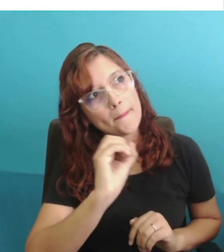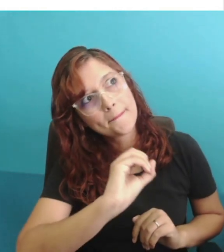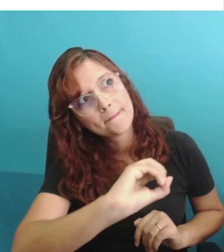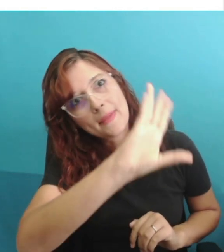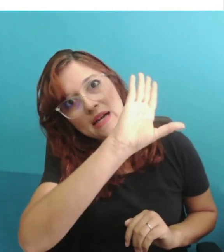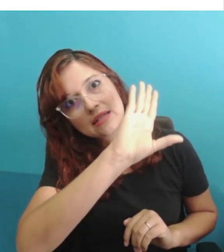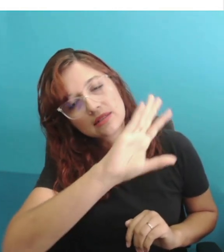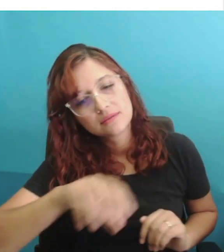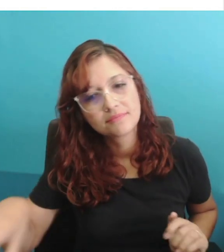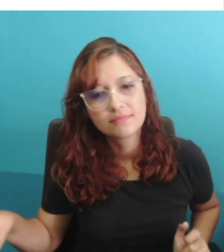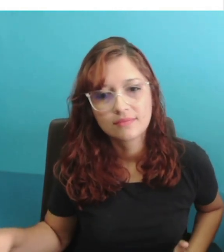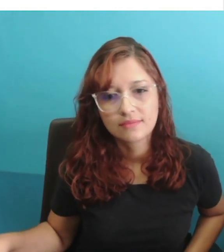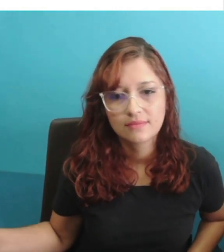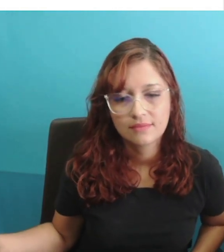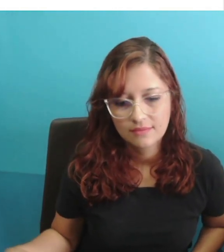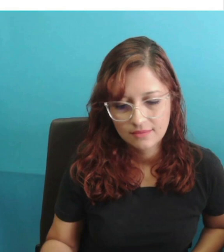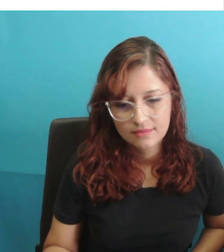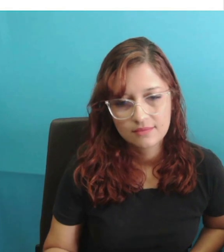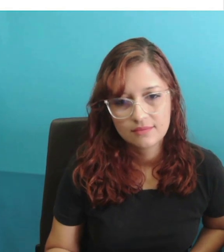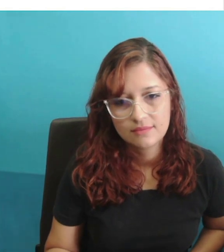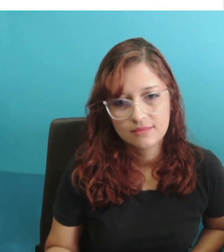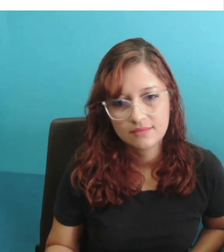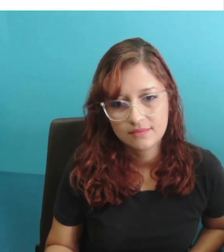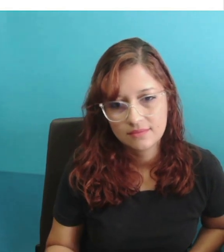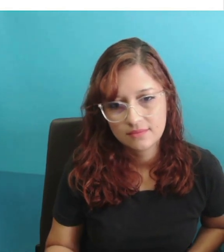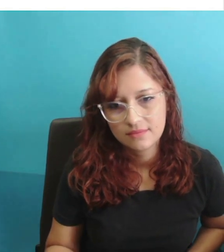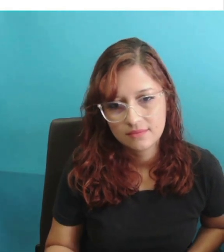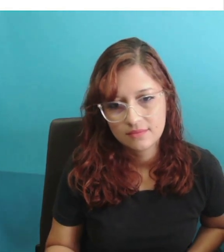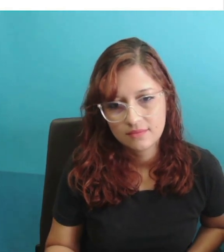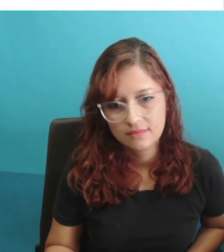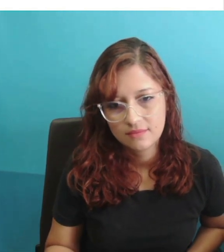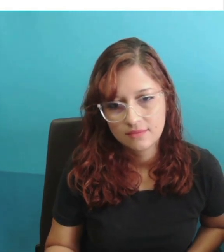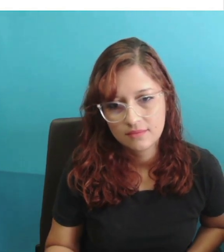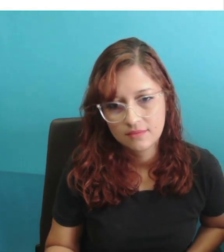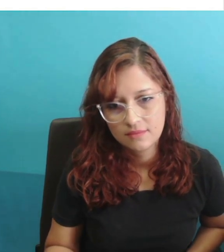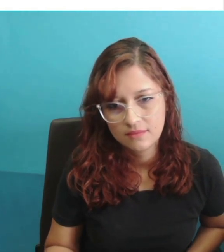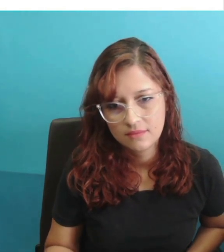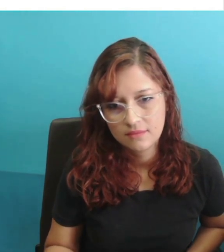partir, que significa dividir ou ir embora,